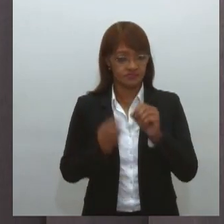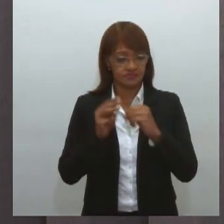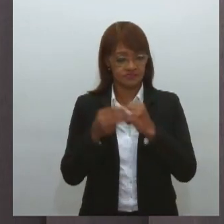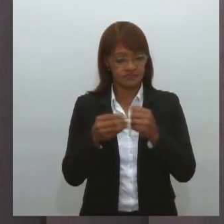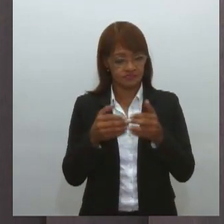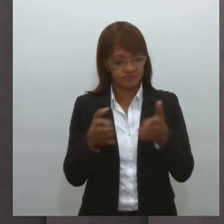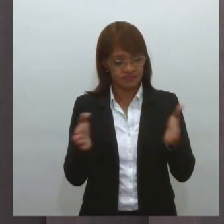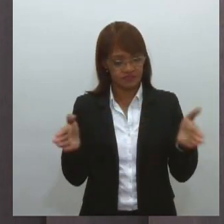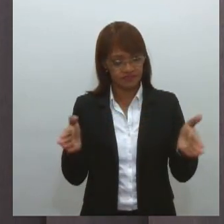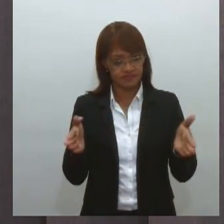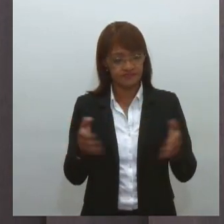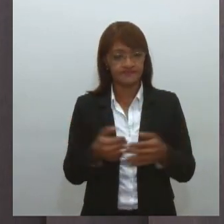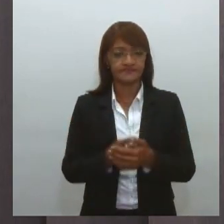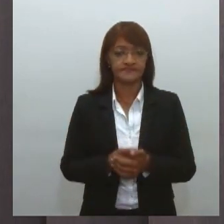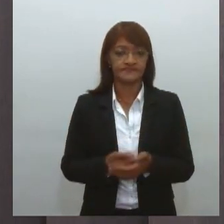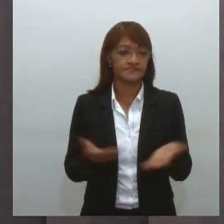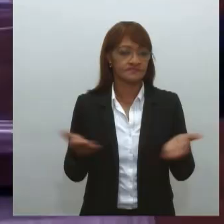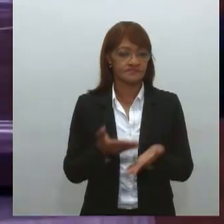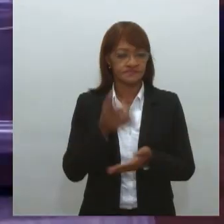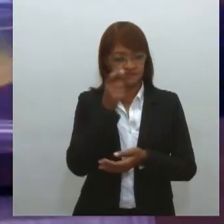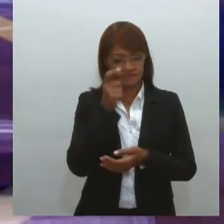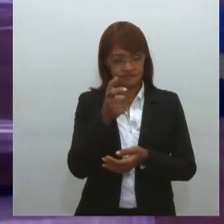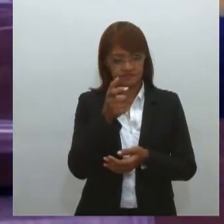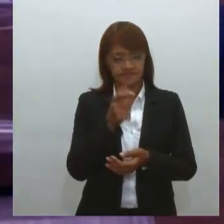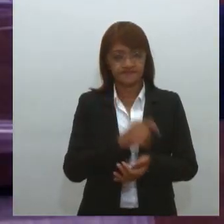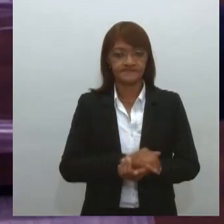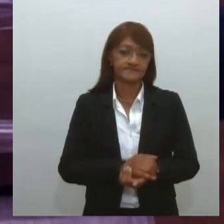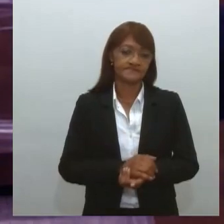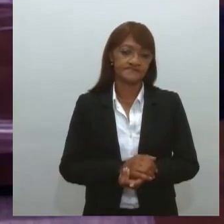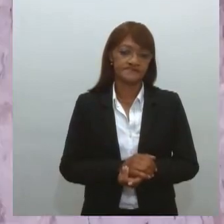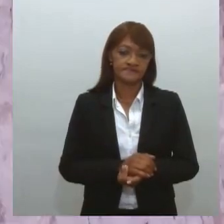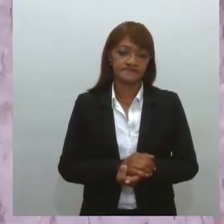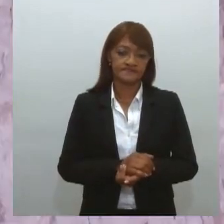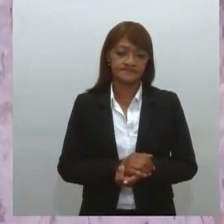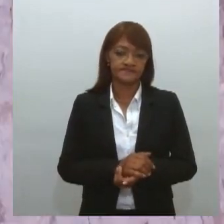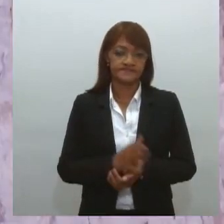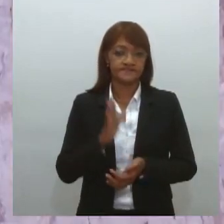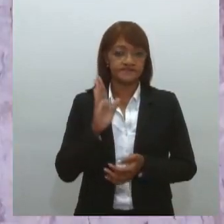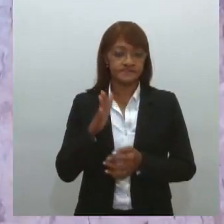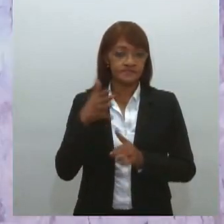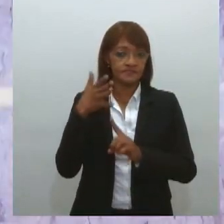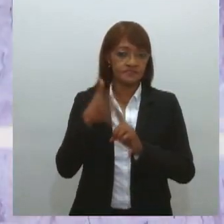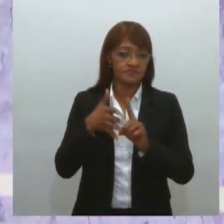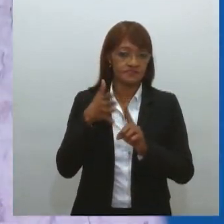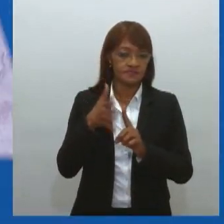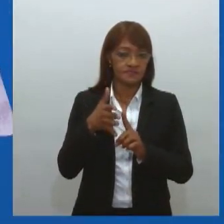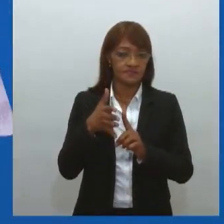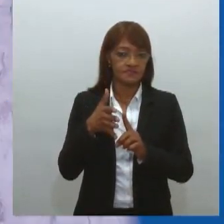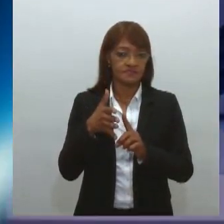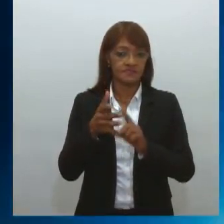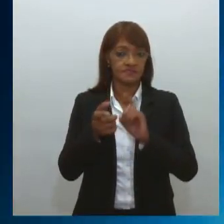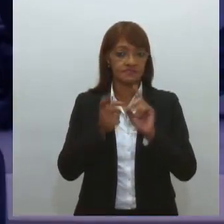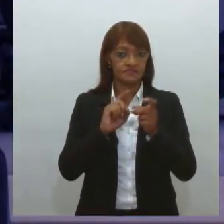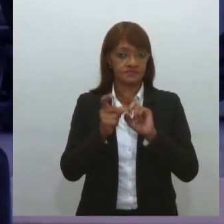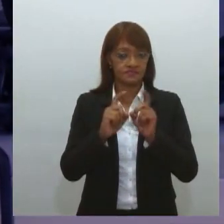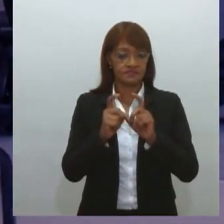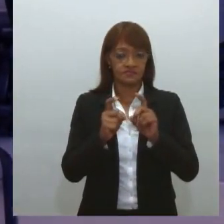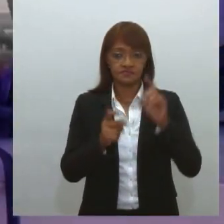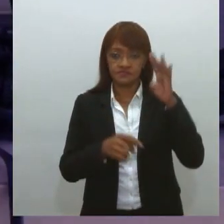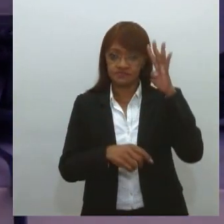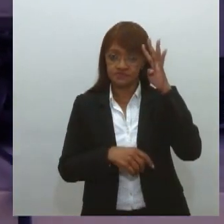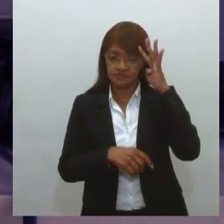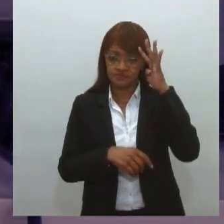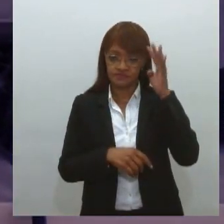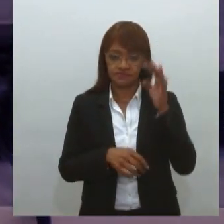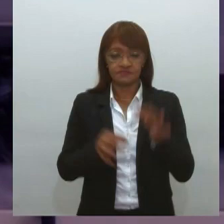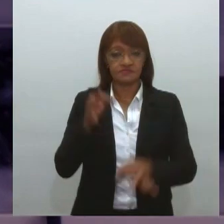E hoje você vai ver. Os pronunciamentos da sessão plenária desta quarta-feira. Justiça